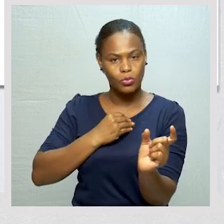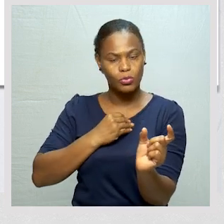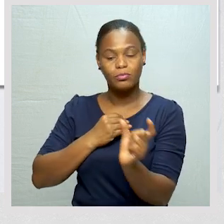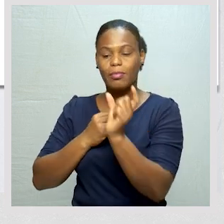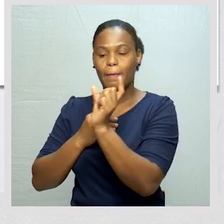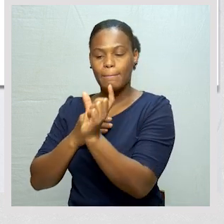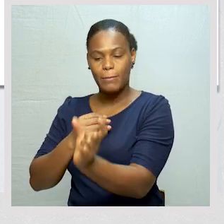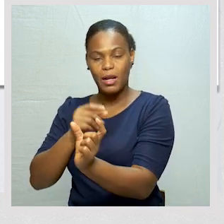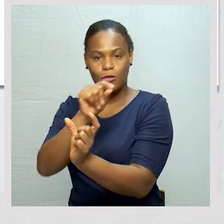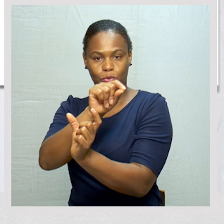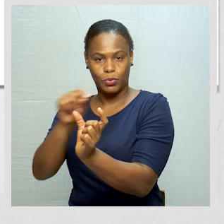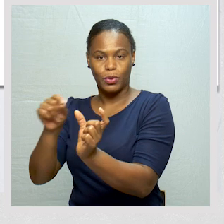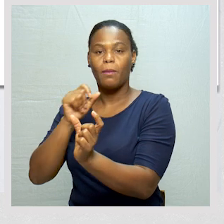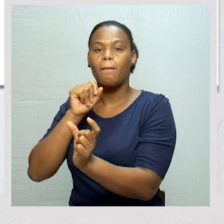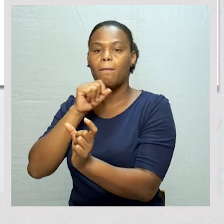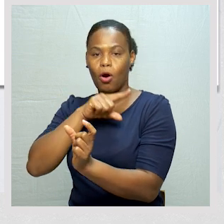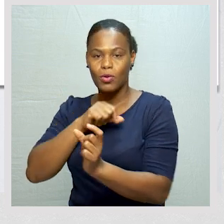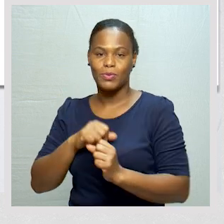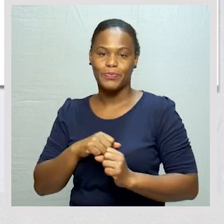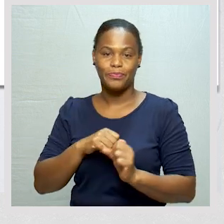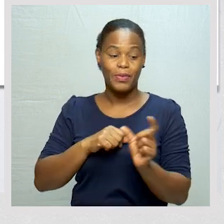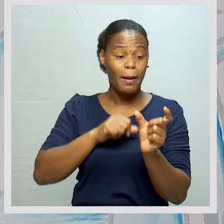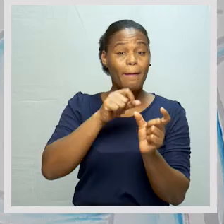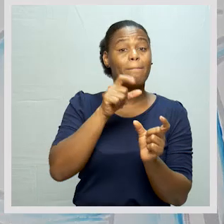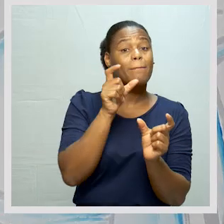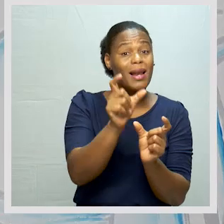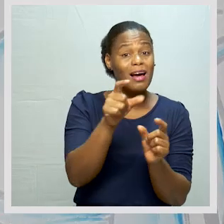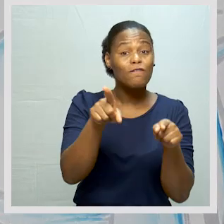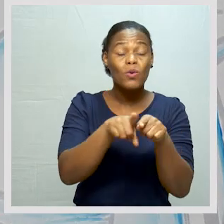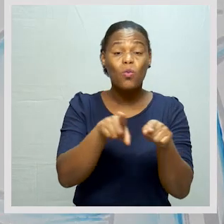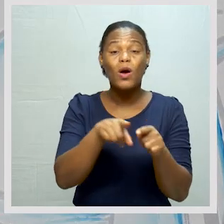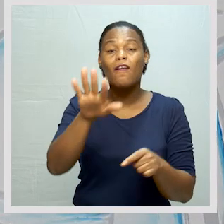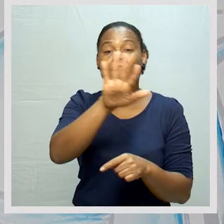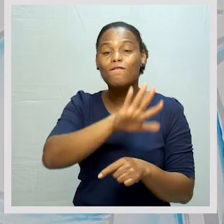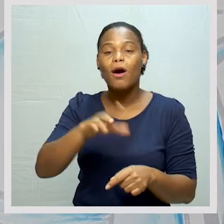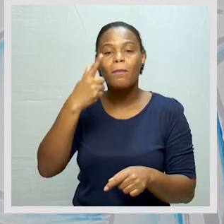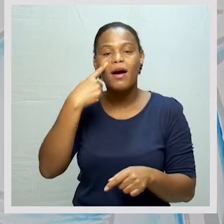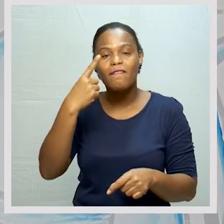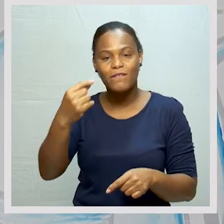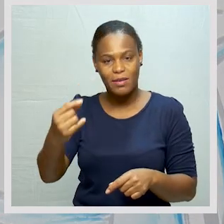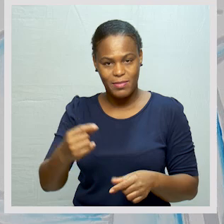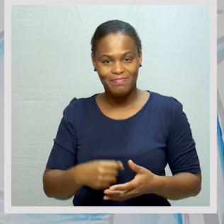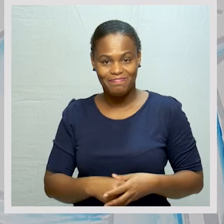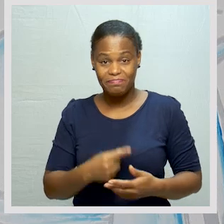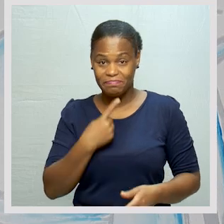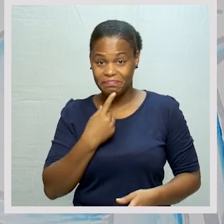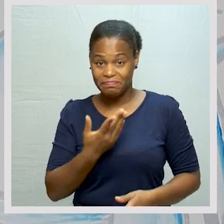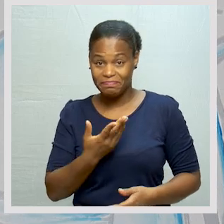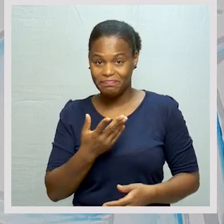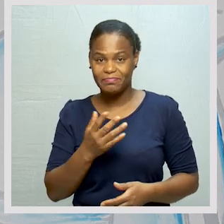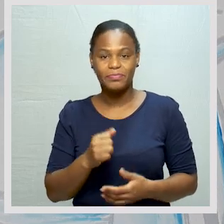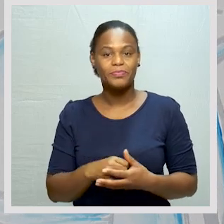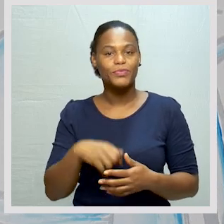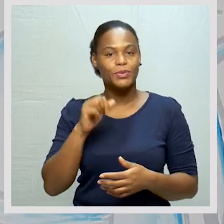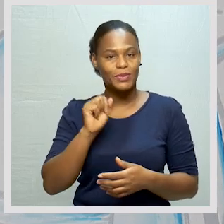posso. Estas palavras são formas verbais. É ou não é? São ou não são?